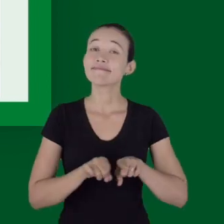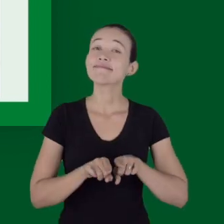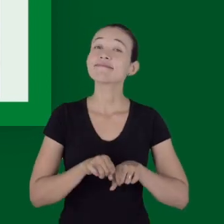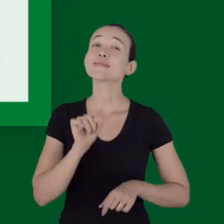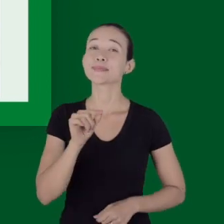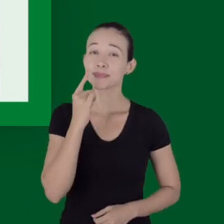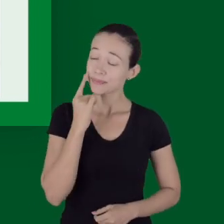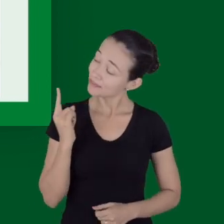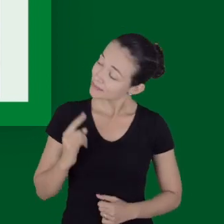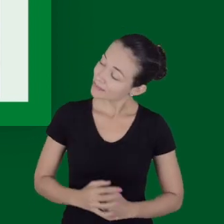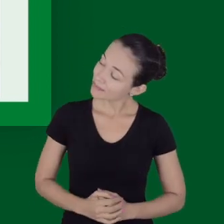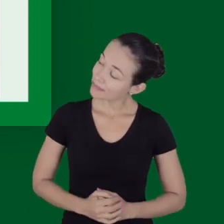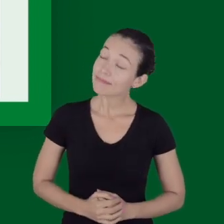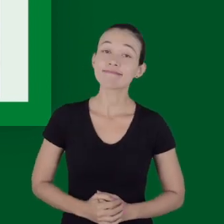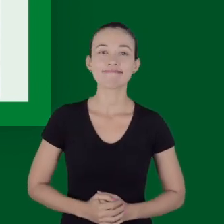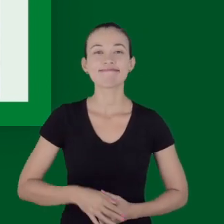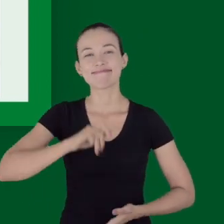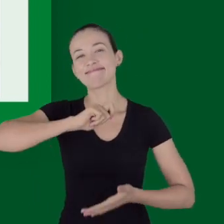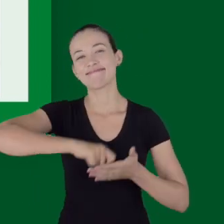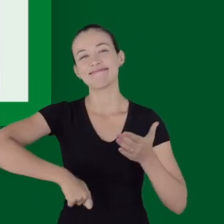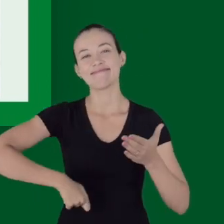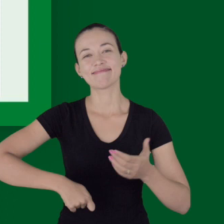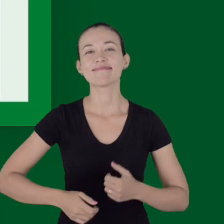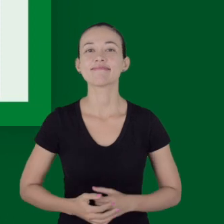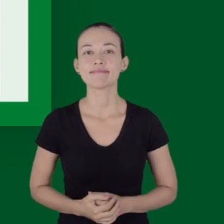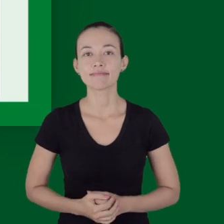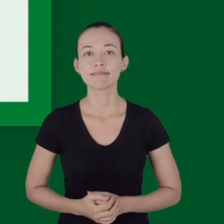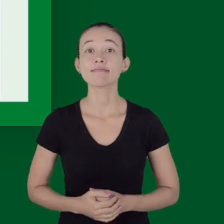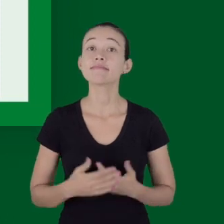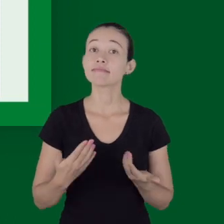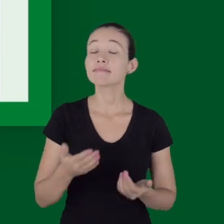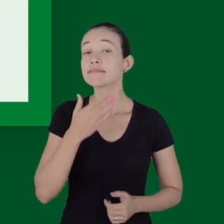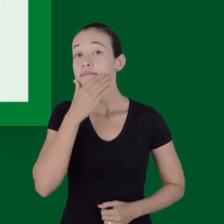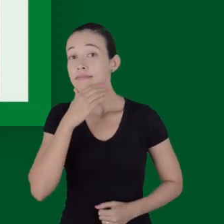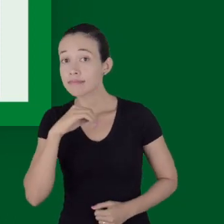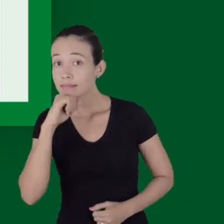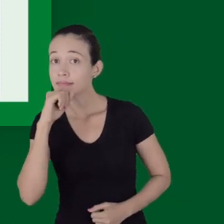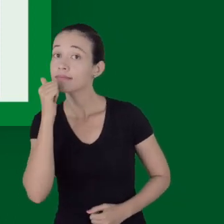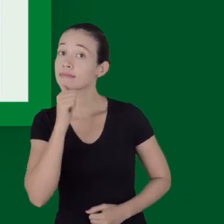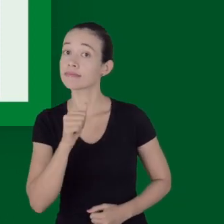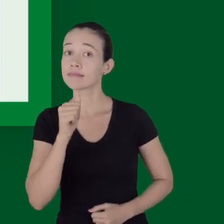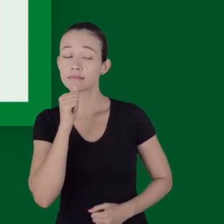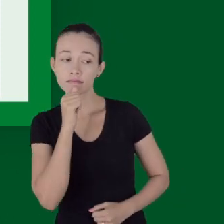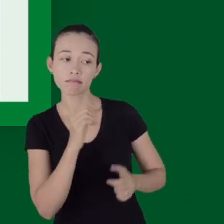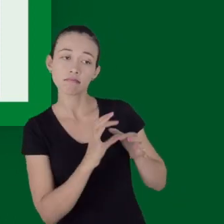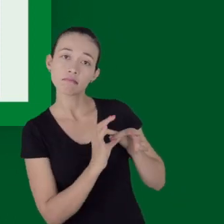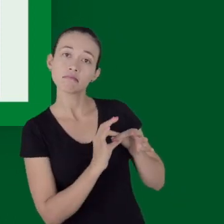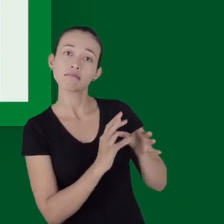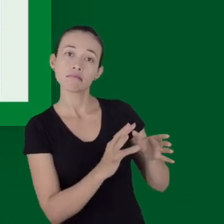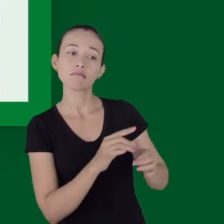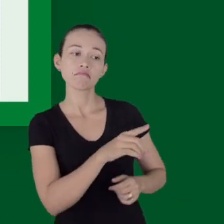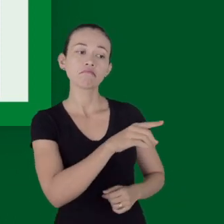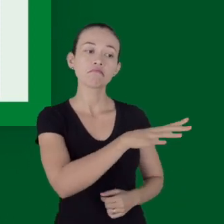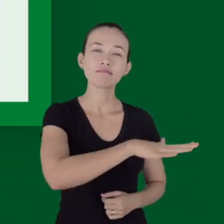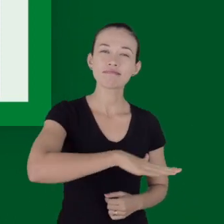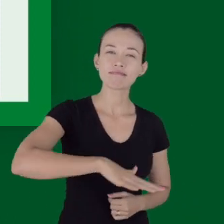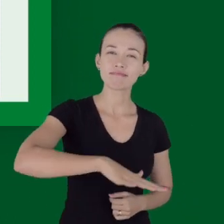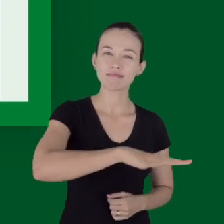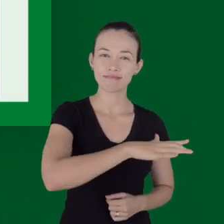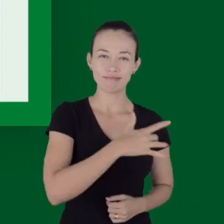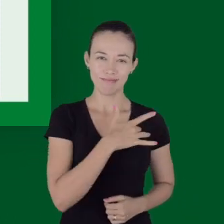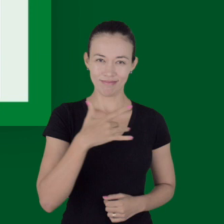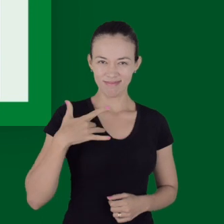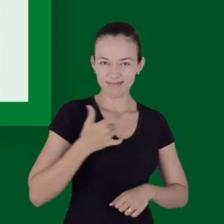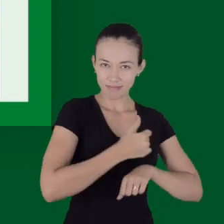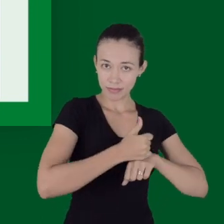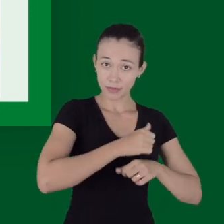E, por fim, as assinaturas, né? Então, os pais autorizando, né, a enfermeira,